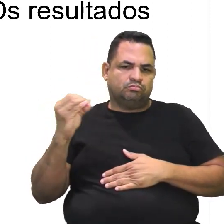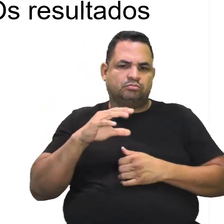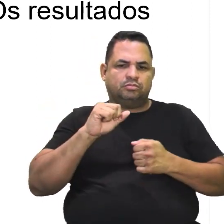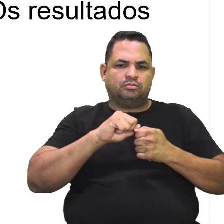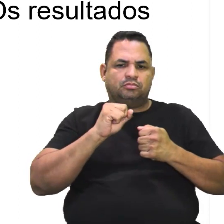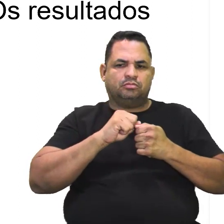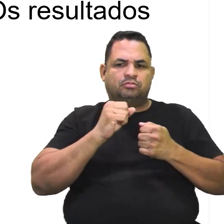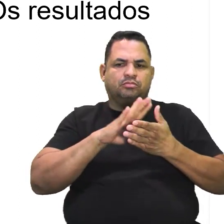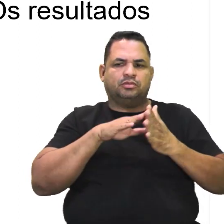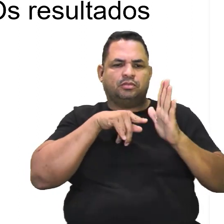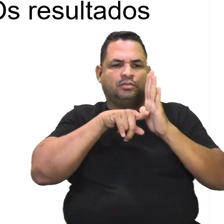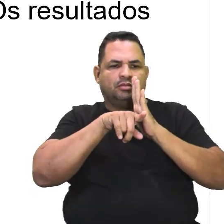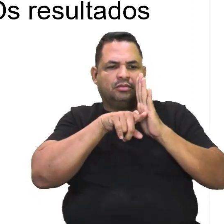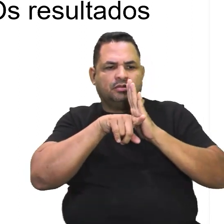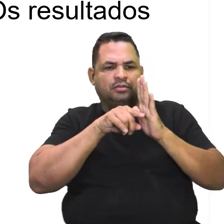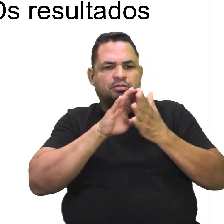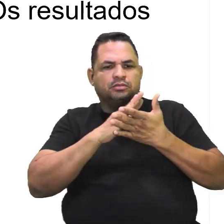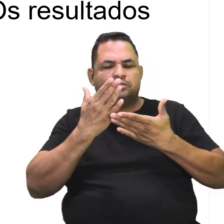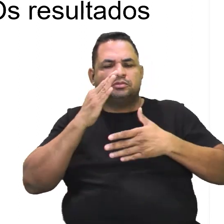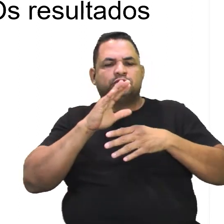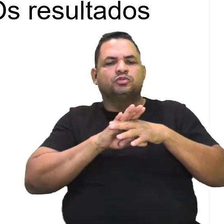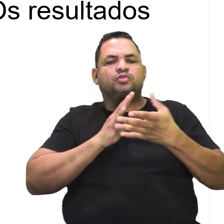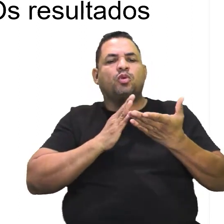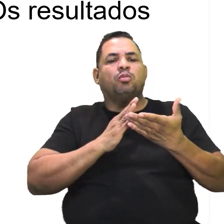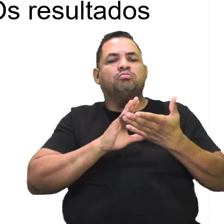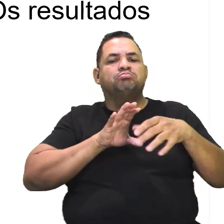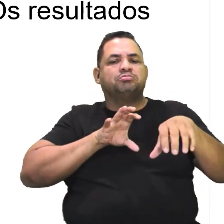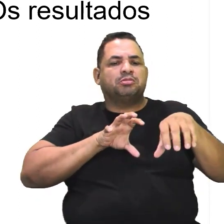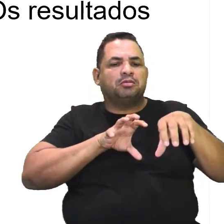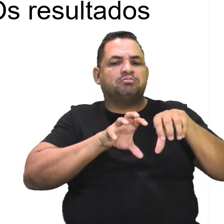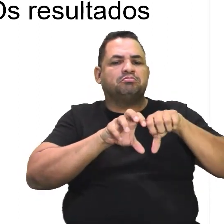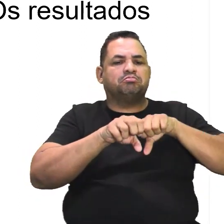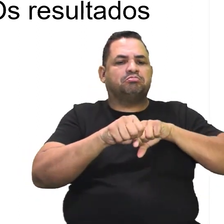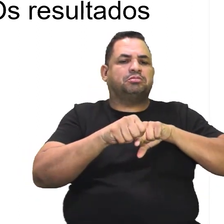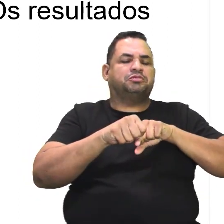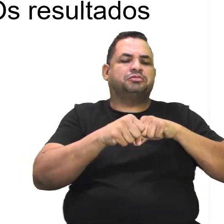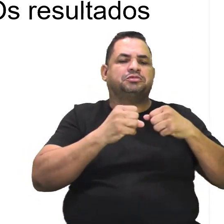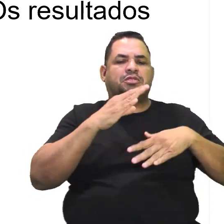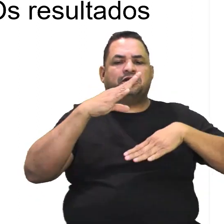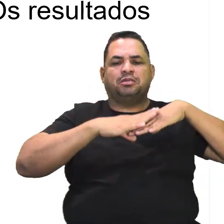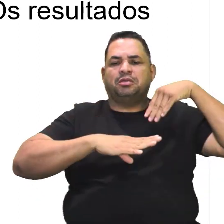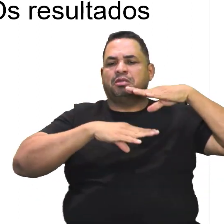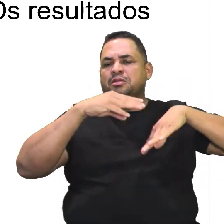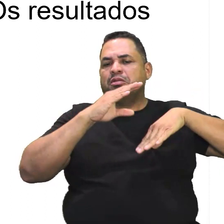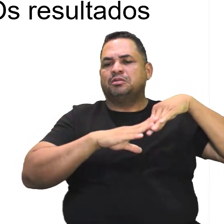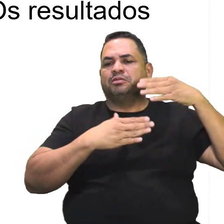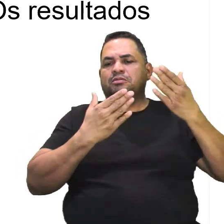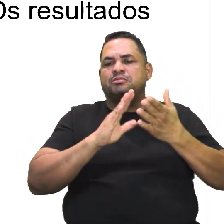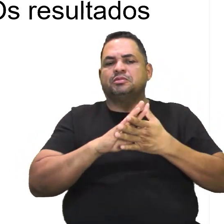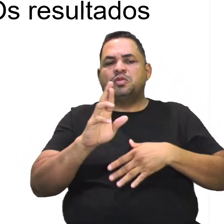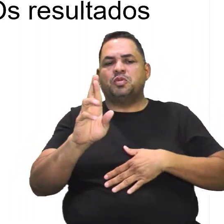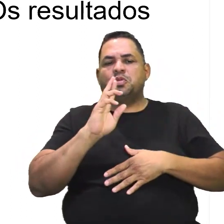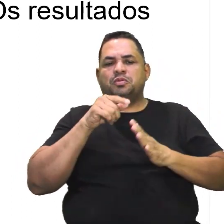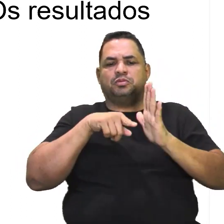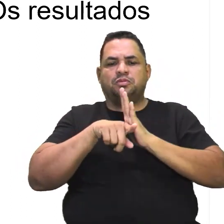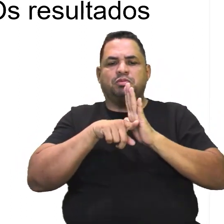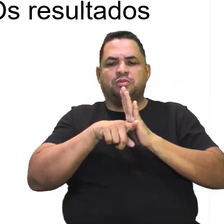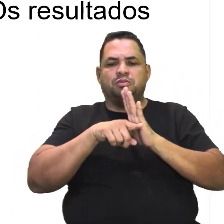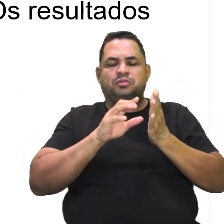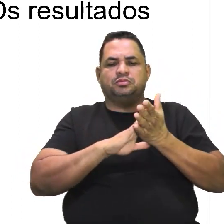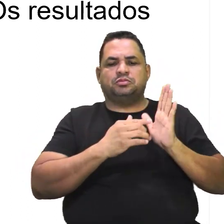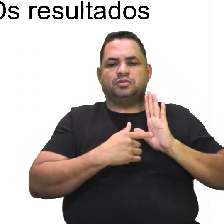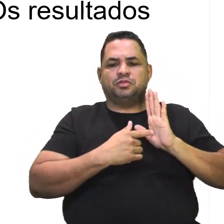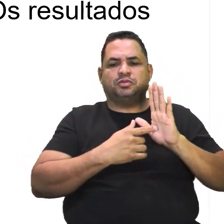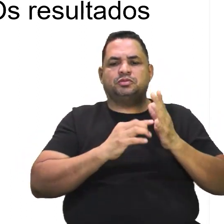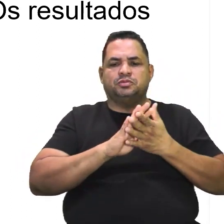para fazer um levantamento sobre suas atividades profissionais e ou acadêmicas. Os resultados da pesquisa